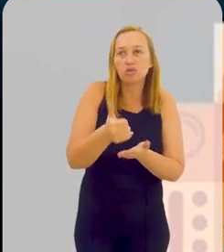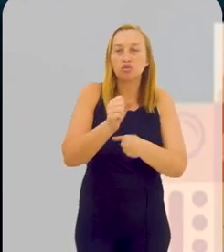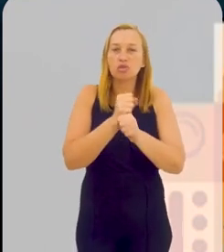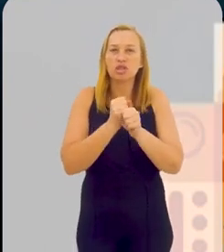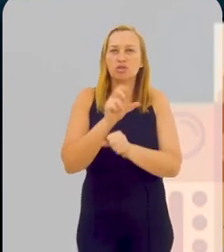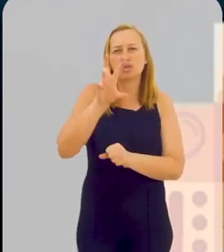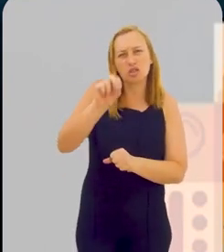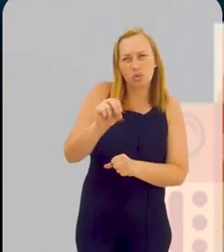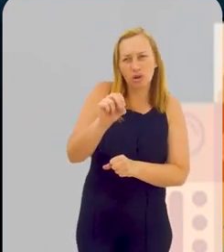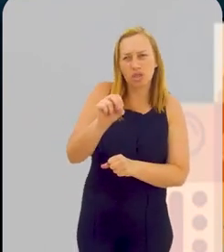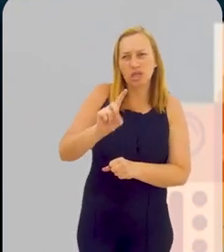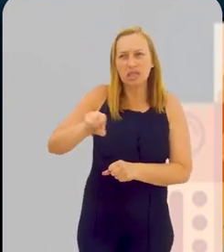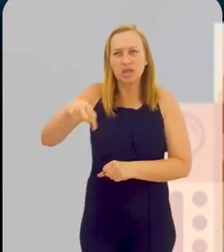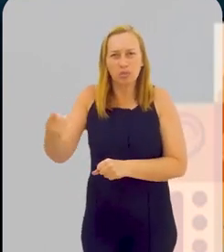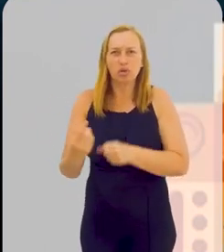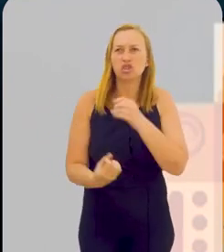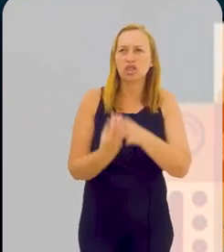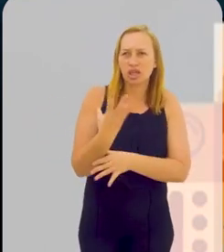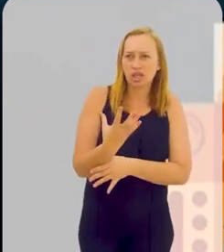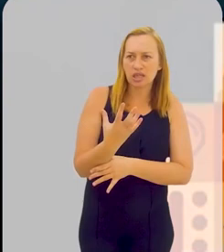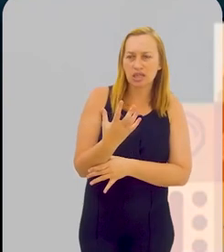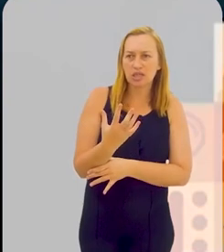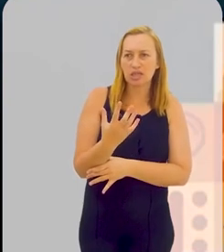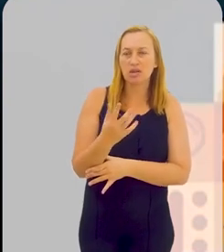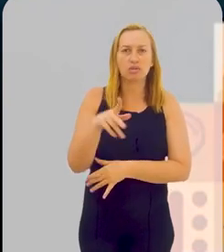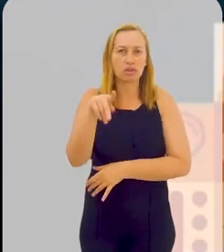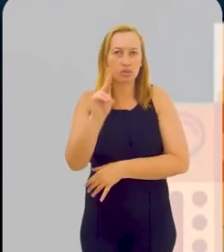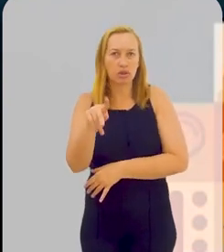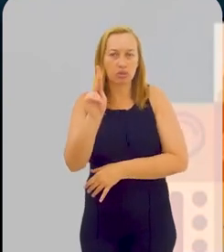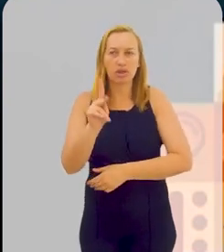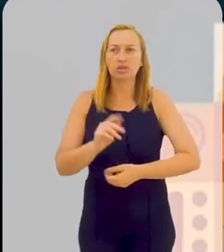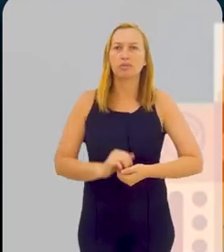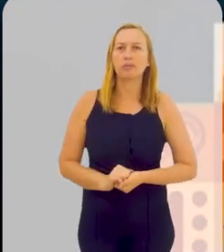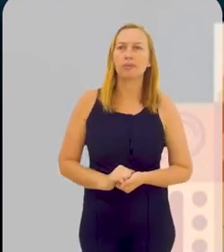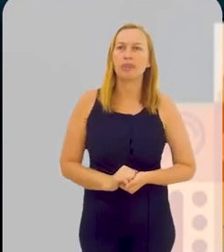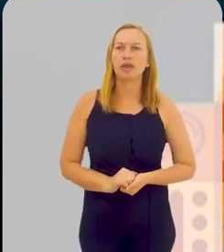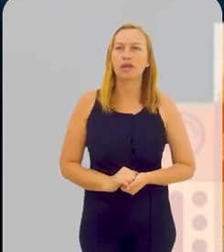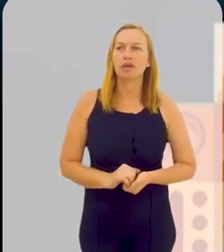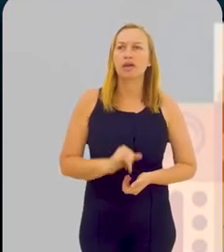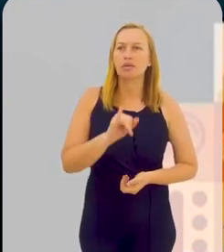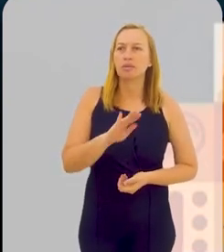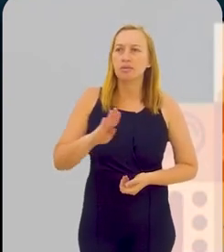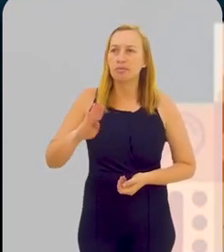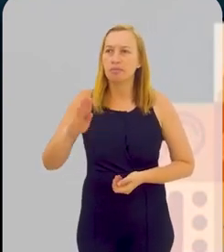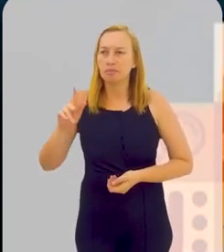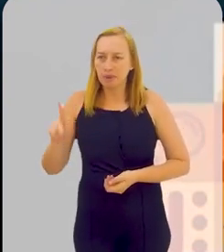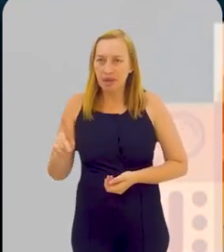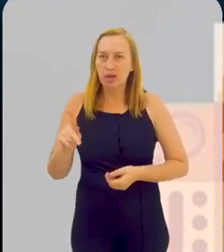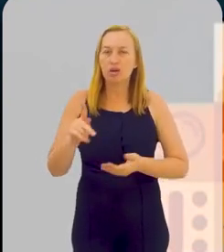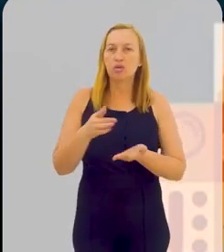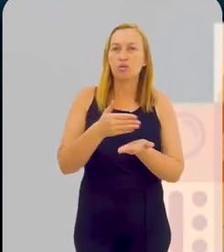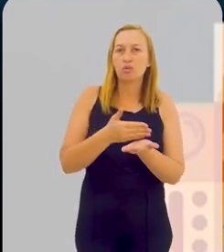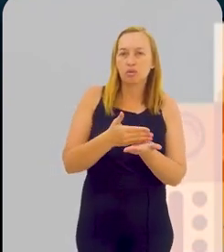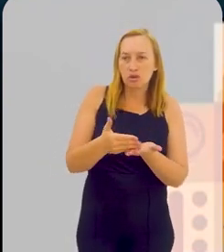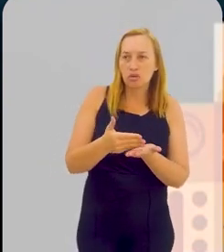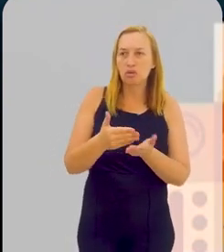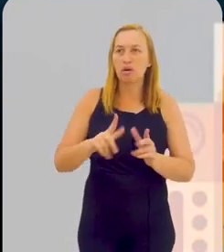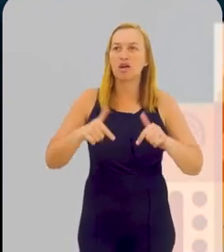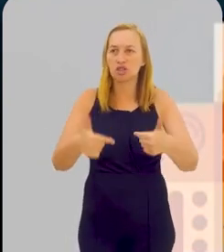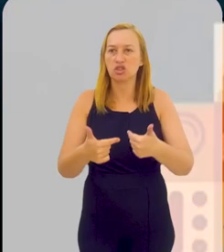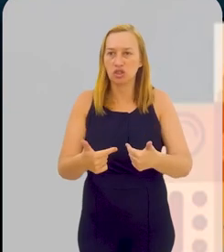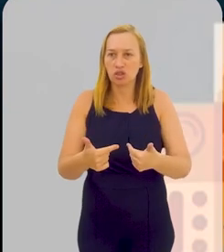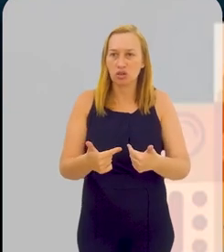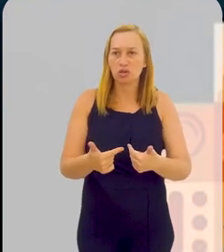no final dos anos 50, né? Logo depois da criação do fundo da Petrobras, o IBP começou a atuar, naquele momento,